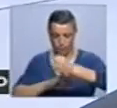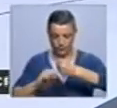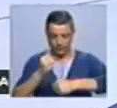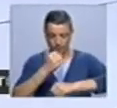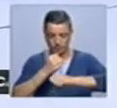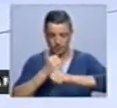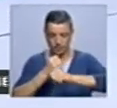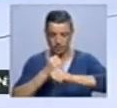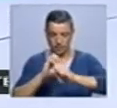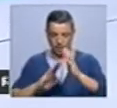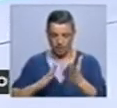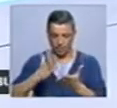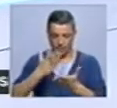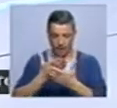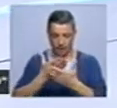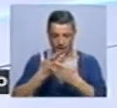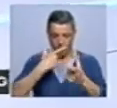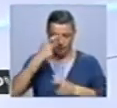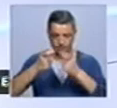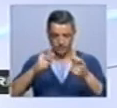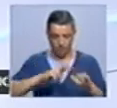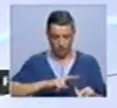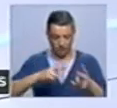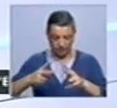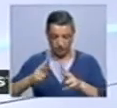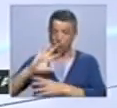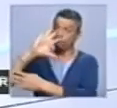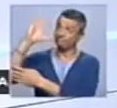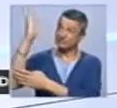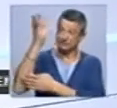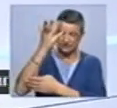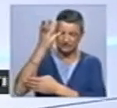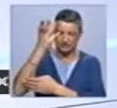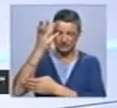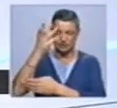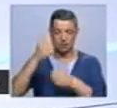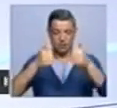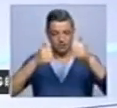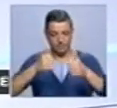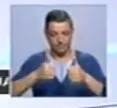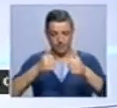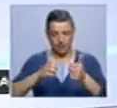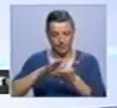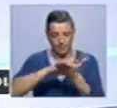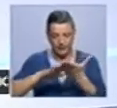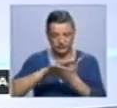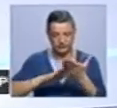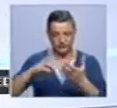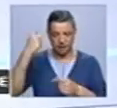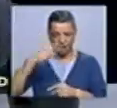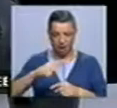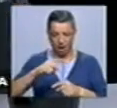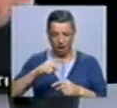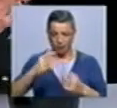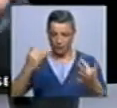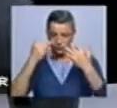A contribuição da humanidade para a alteração do clima é algo cientificamente muito bem baseado, com fortes evidências. O que